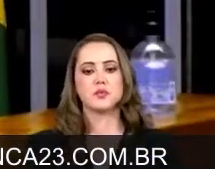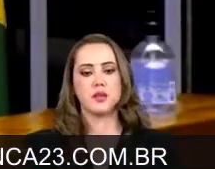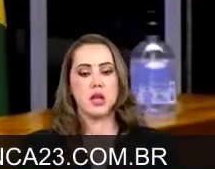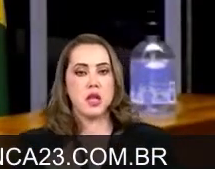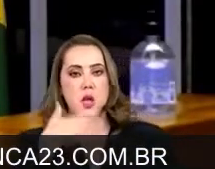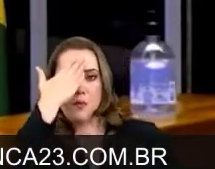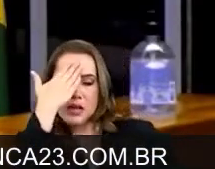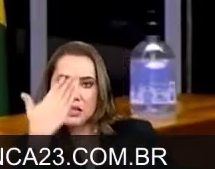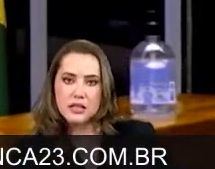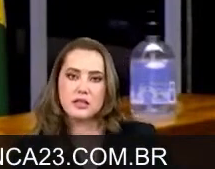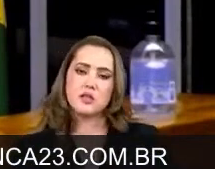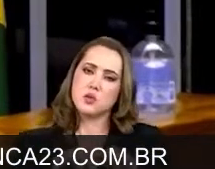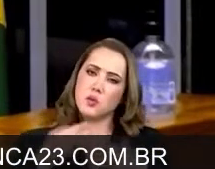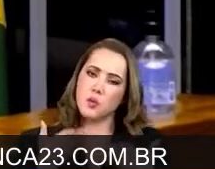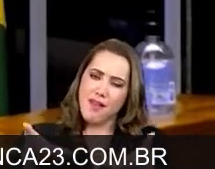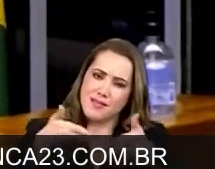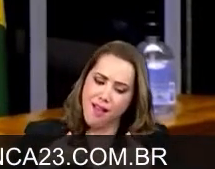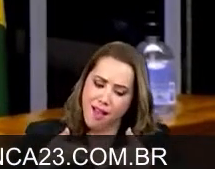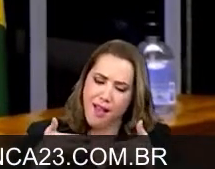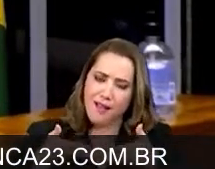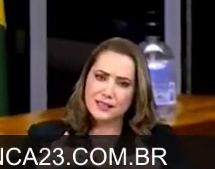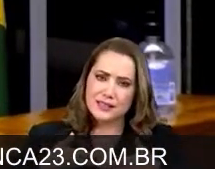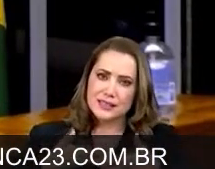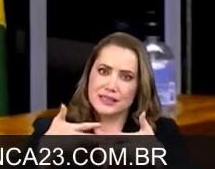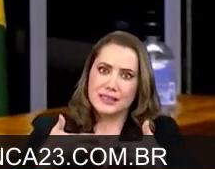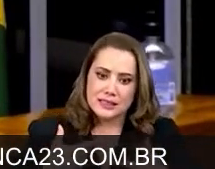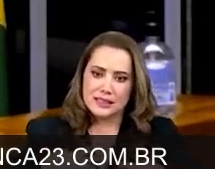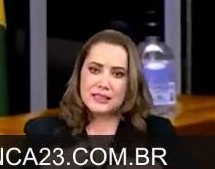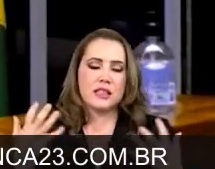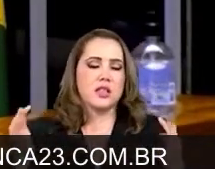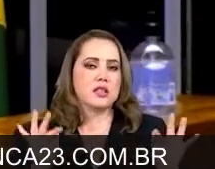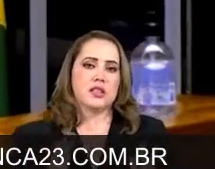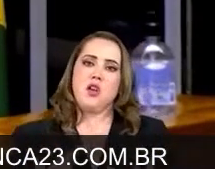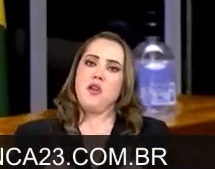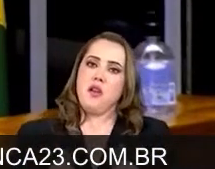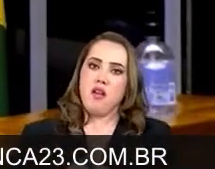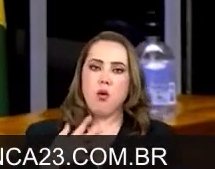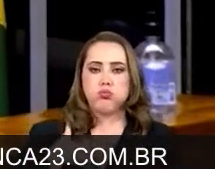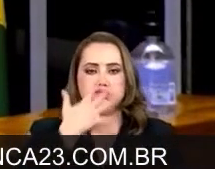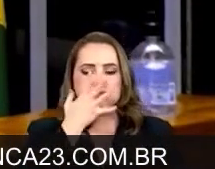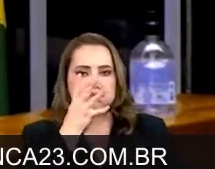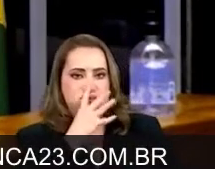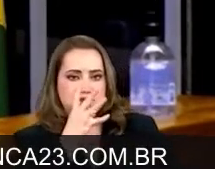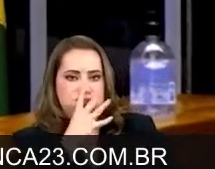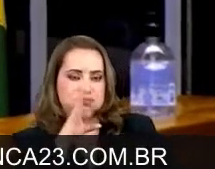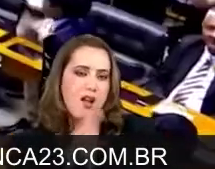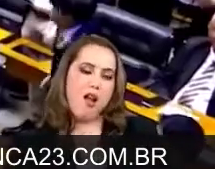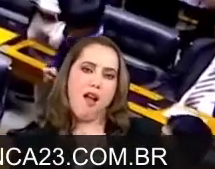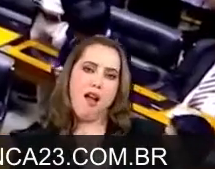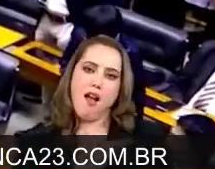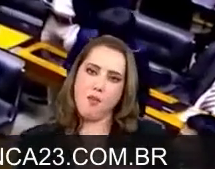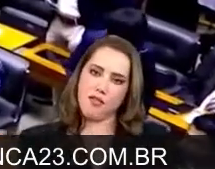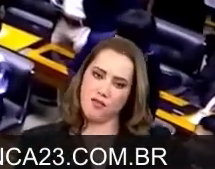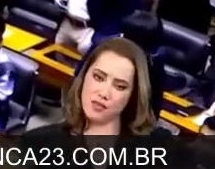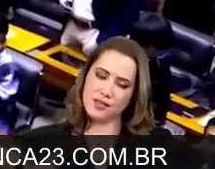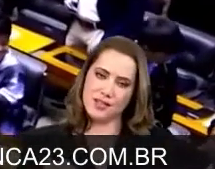Muito obrigado por essa recepção maravilhosa. Eu estou realmente impressionado pelo amor e afeição que vocês